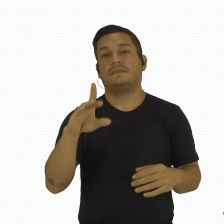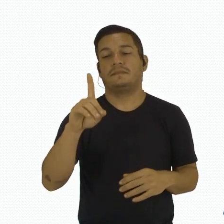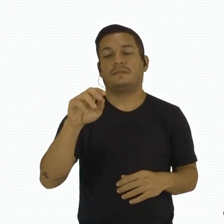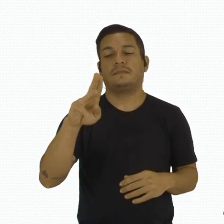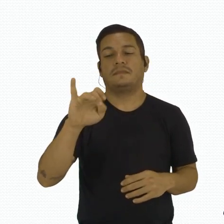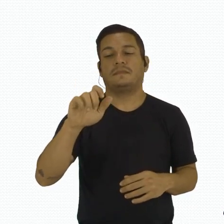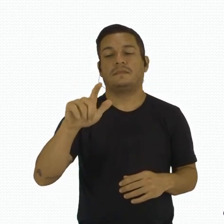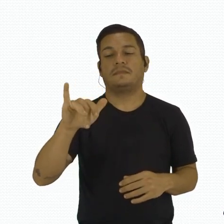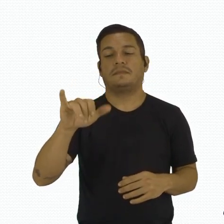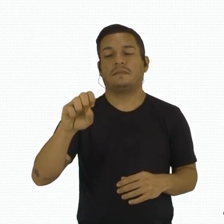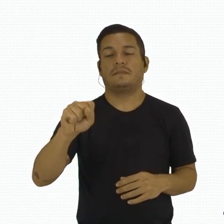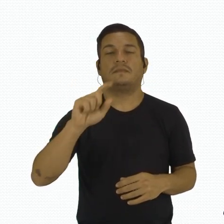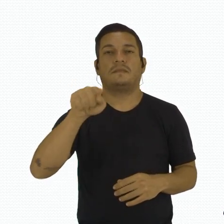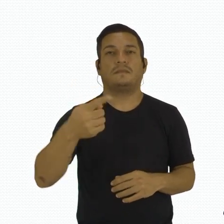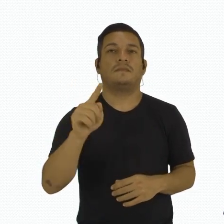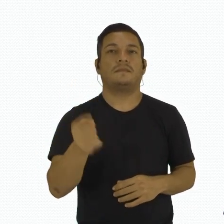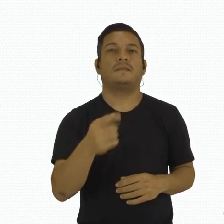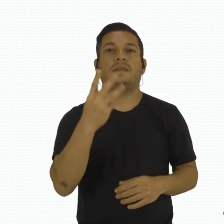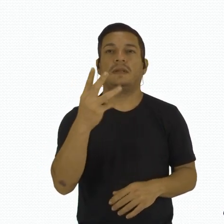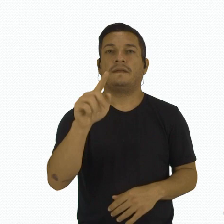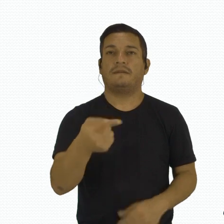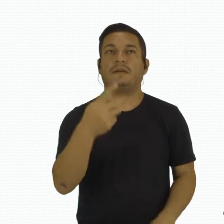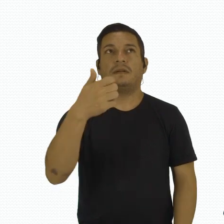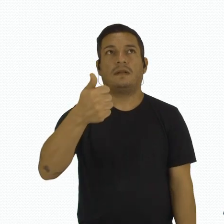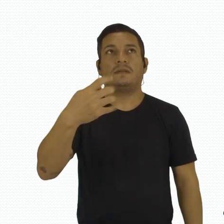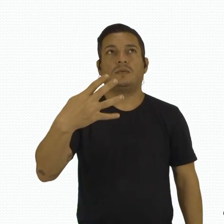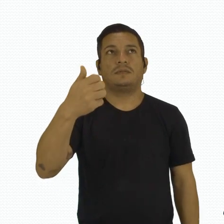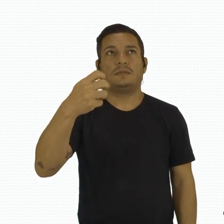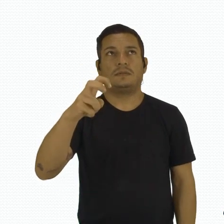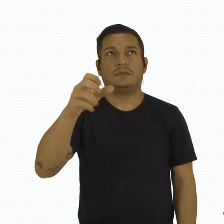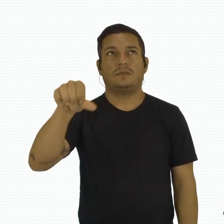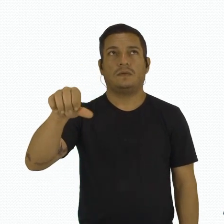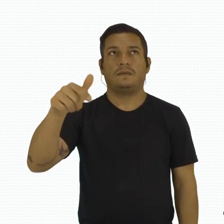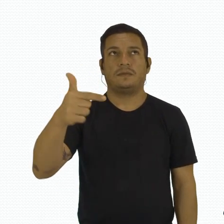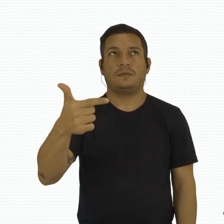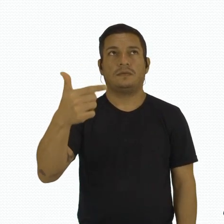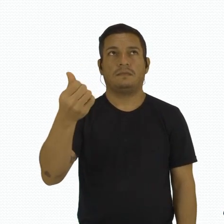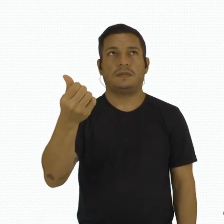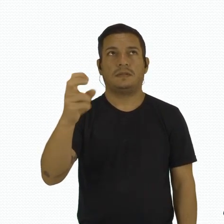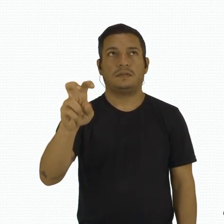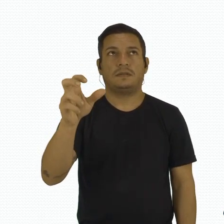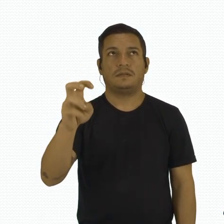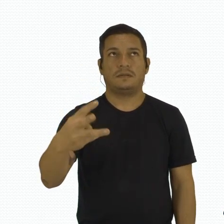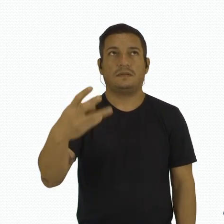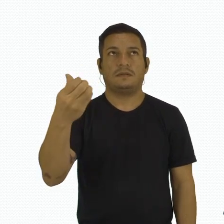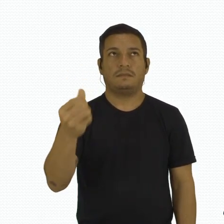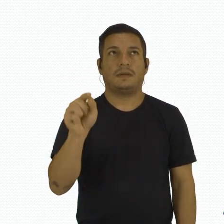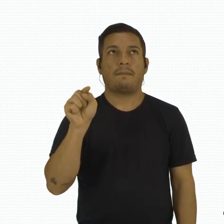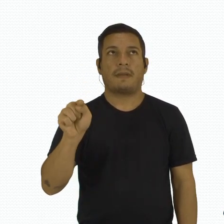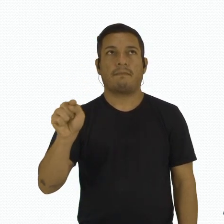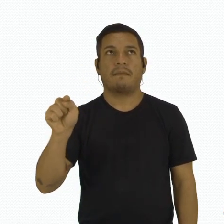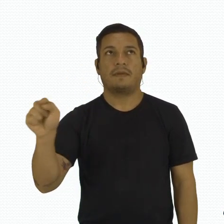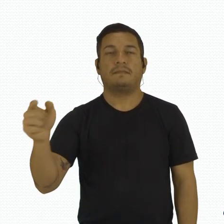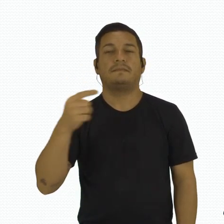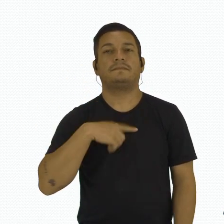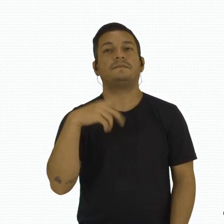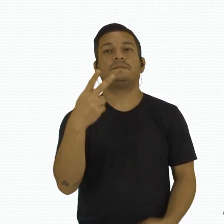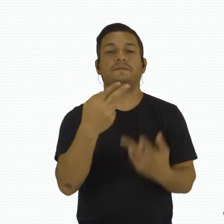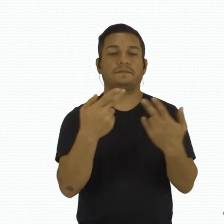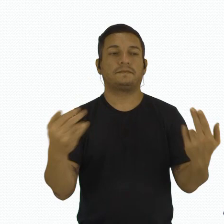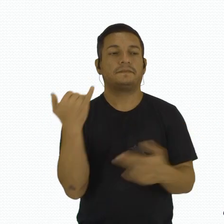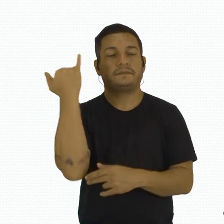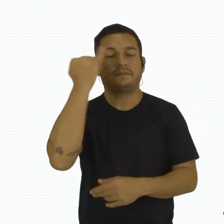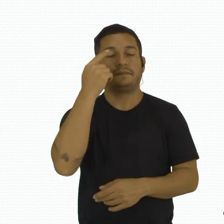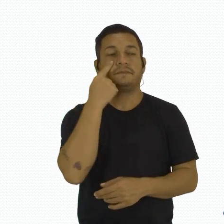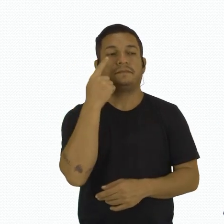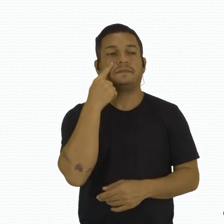π após a vírgula. 3,14, 15, 9, 2, 6, 5, 3, 6, reticências. Então, duas coisas importantes.